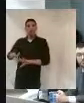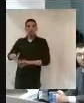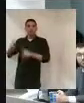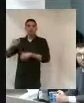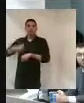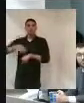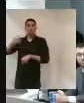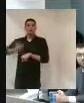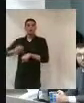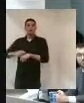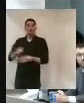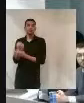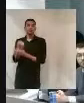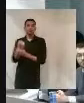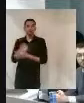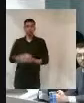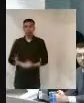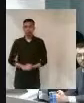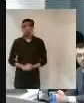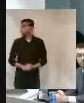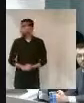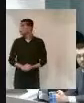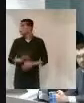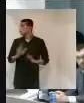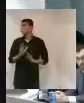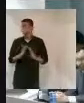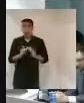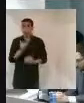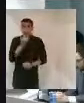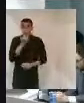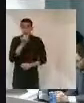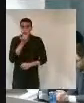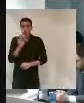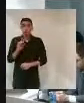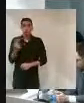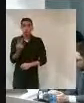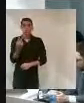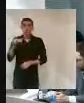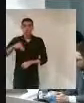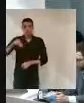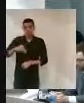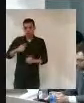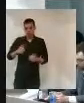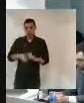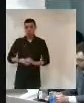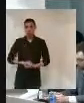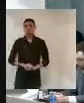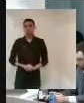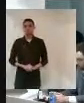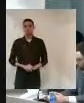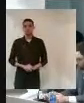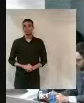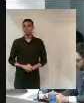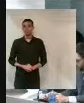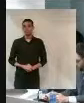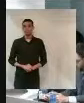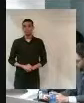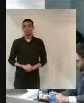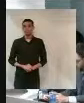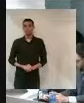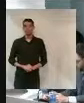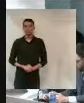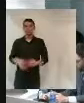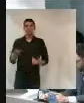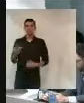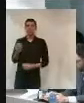Doutor Jordano? Então, oi? Só para lhe avisar aqui, restam 2 minutos, tá bom? Ah, tudo bem. Não era 20